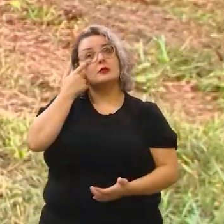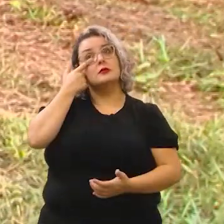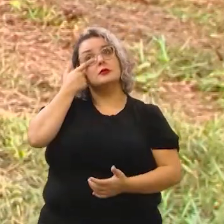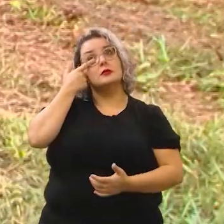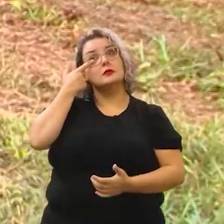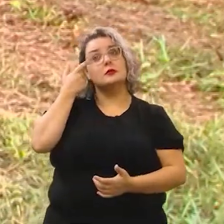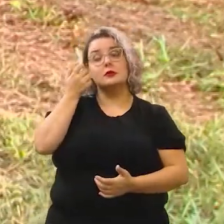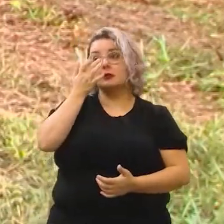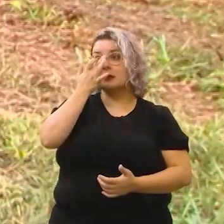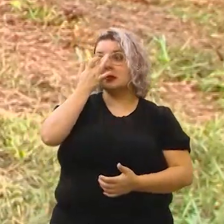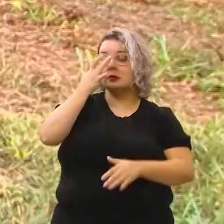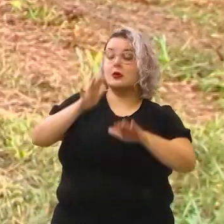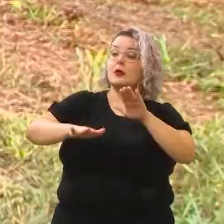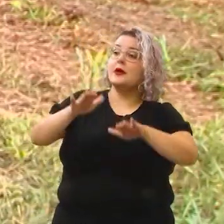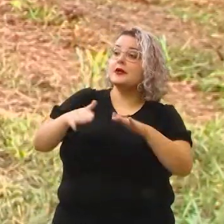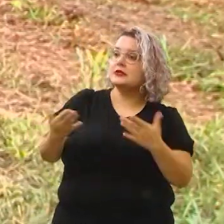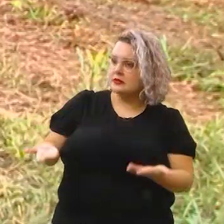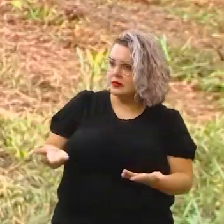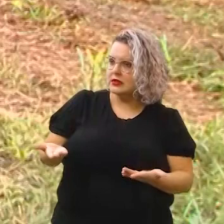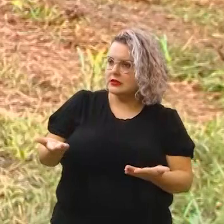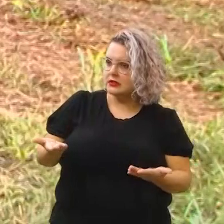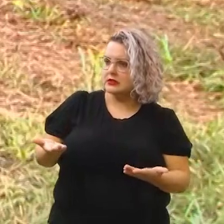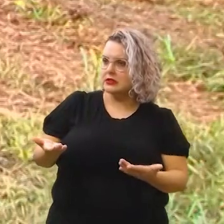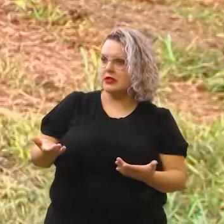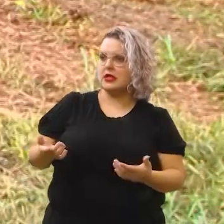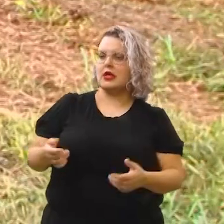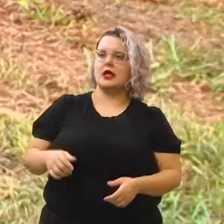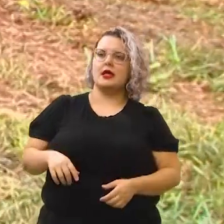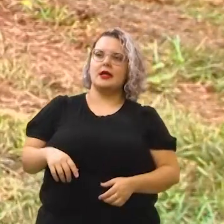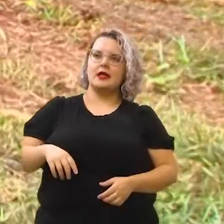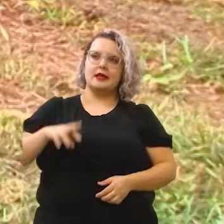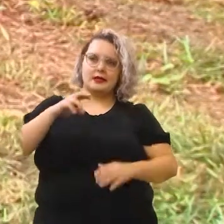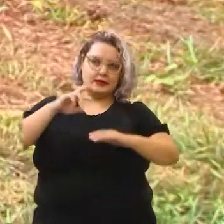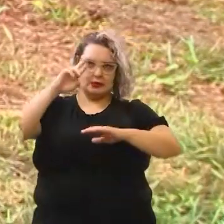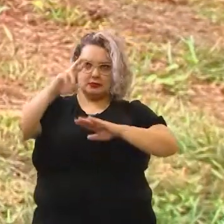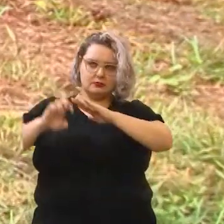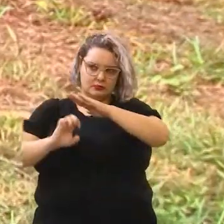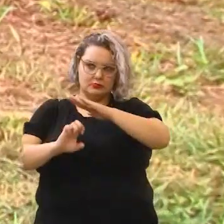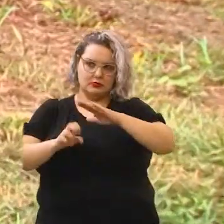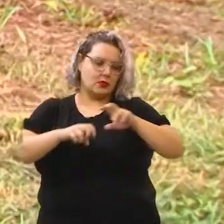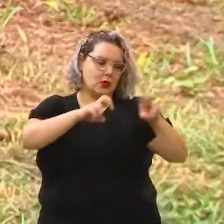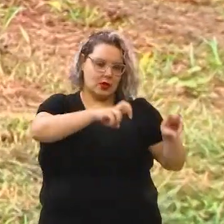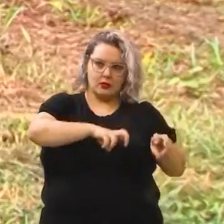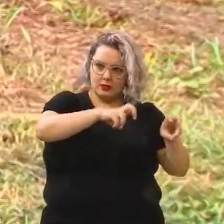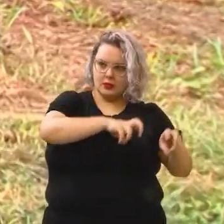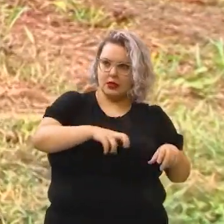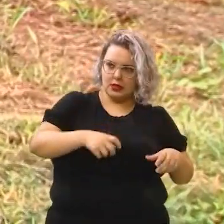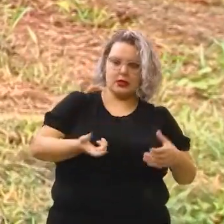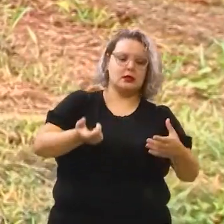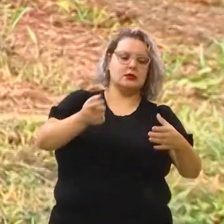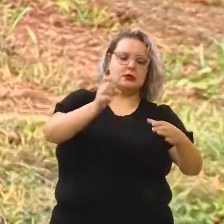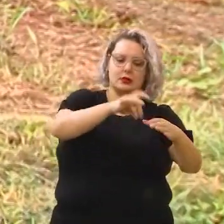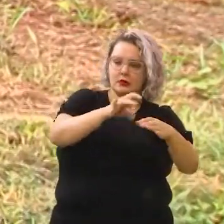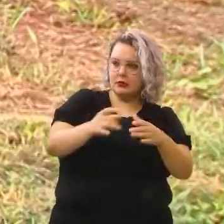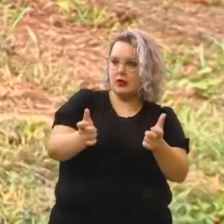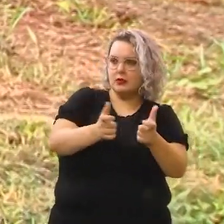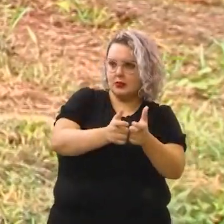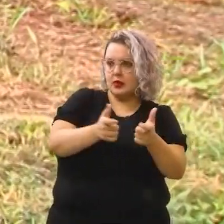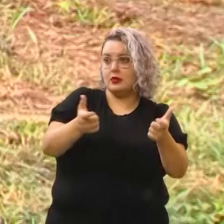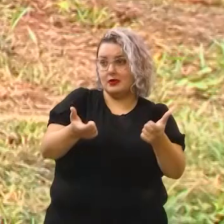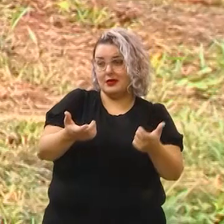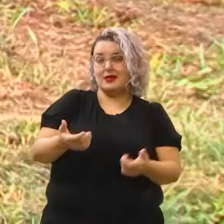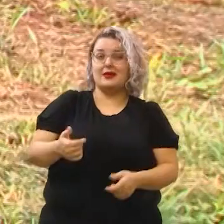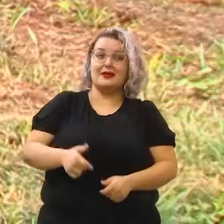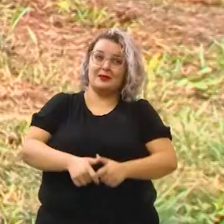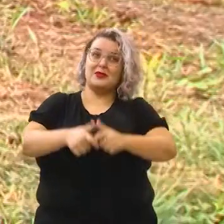né? Então, muitas vezes esse pequeno agricultor ele não tem recurso, ainda mais com esse aumento do